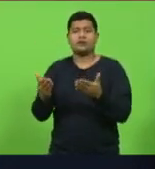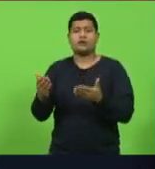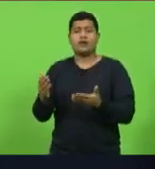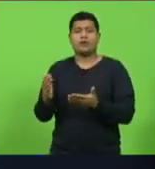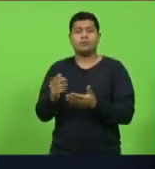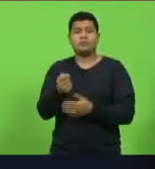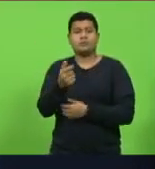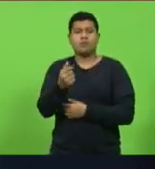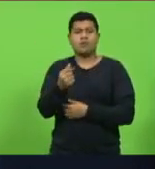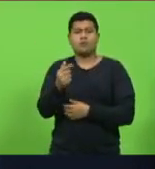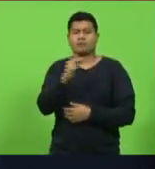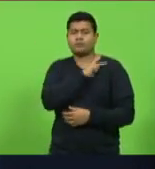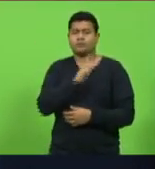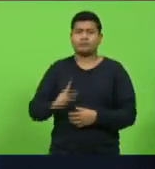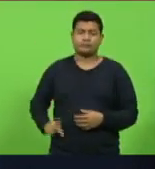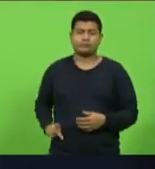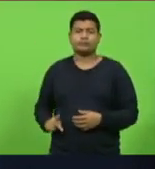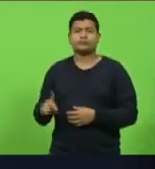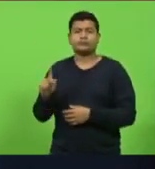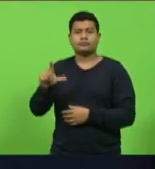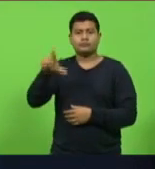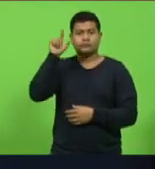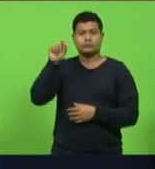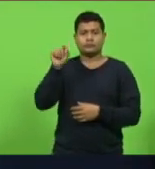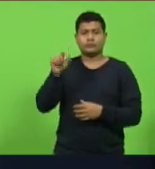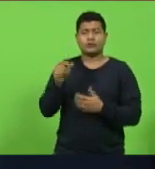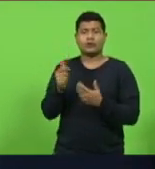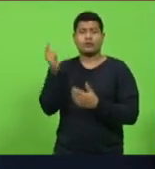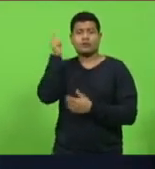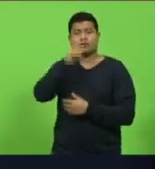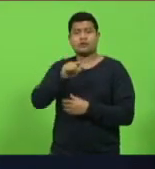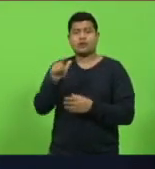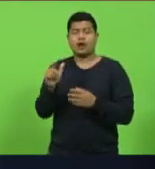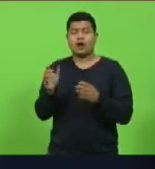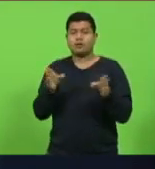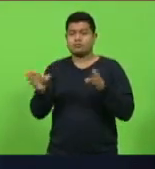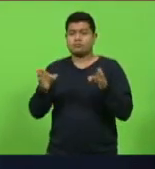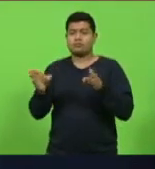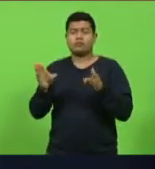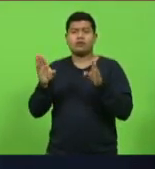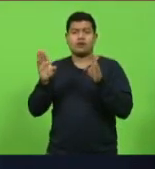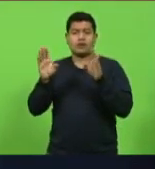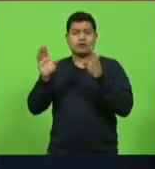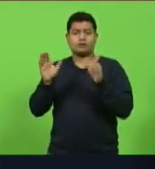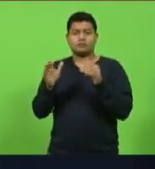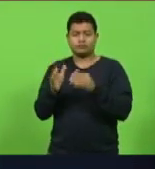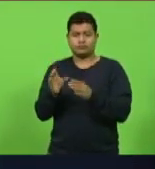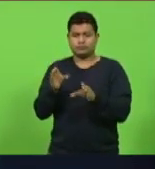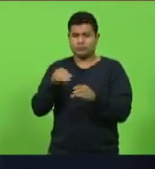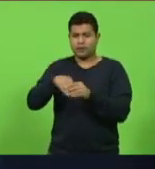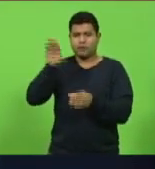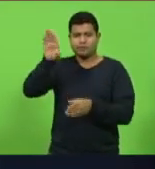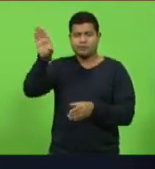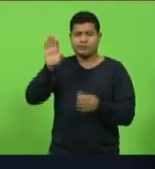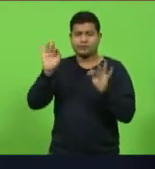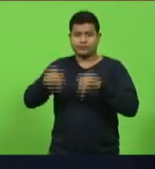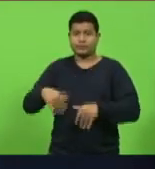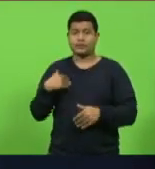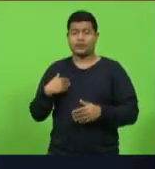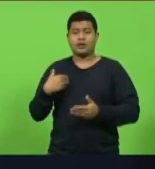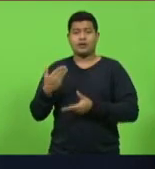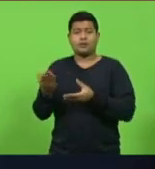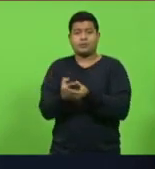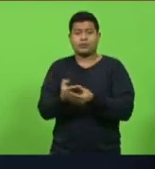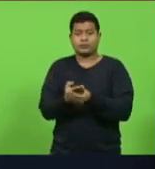presidentes eleitos concluído seus mandatos e Que processos de impeachment contra governadores começaram a